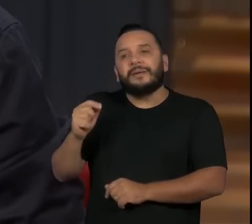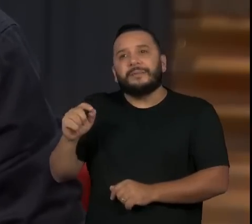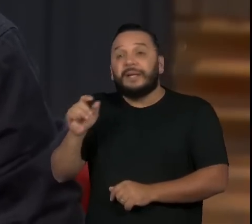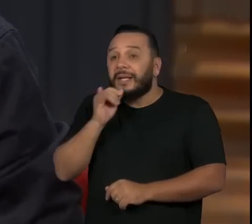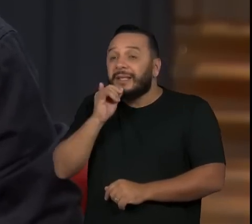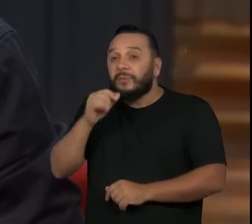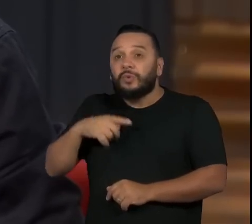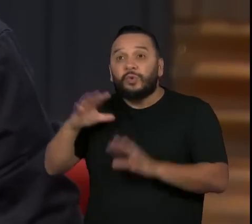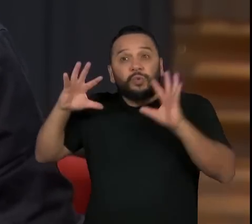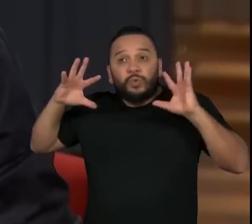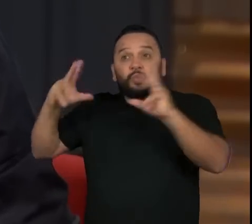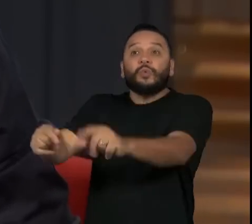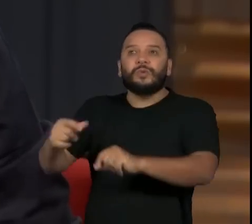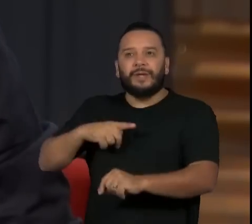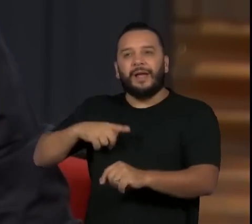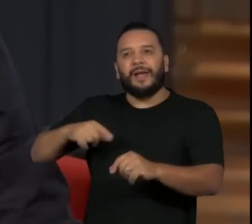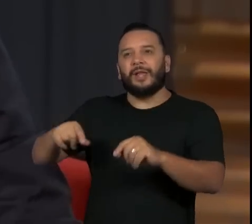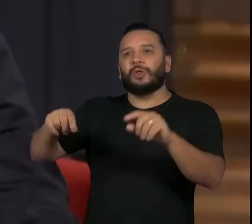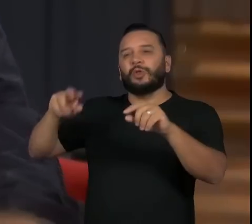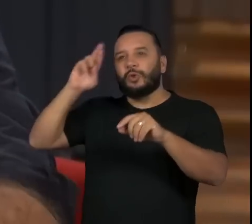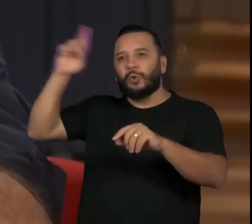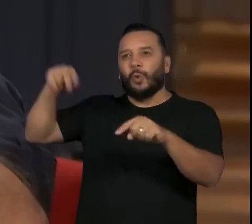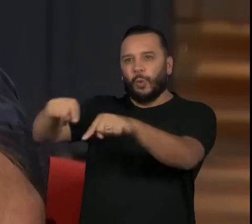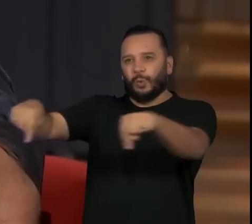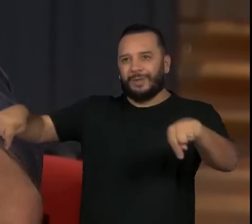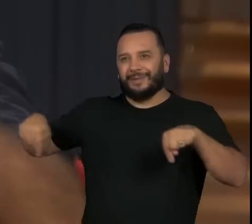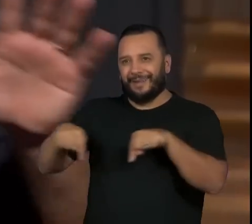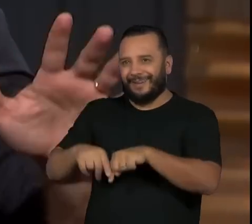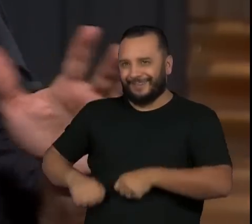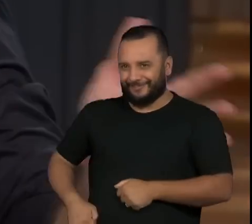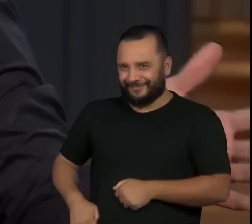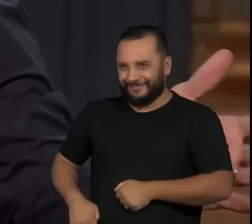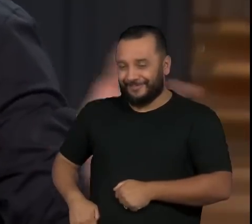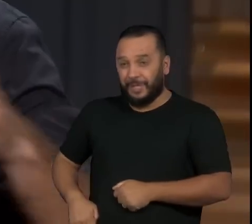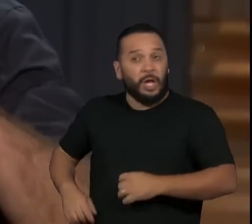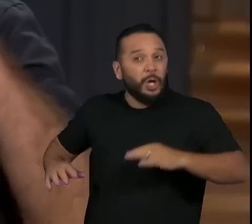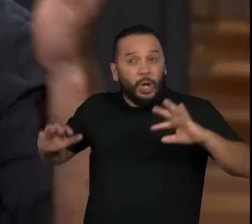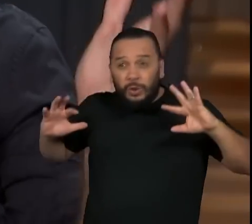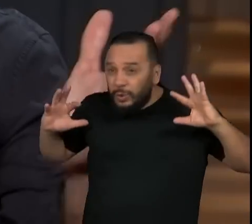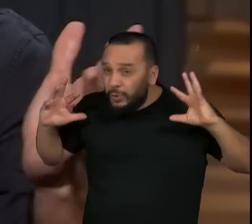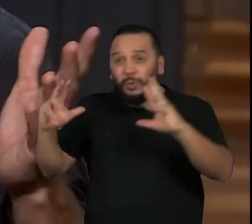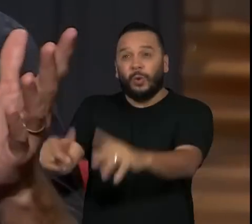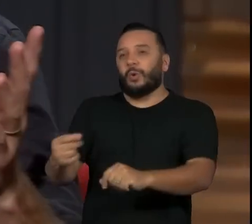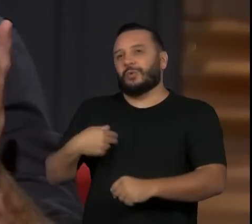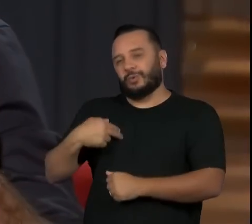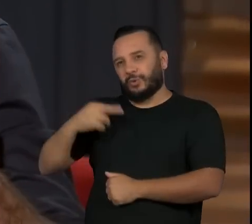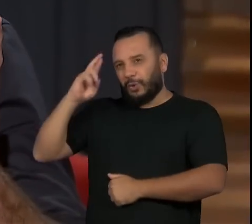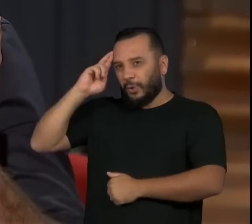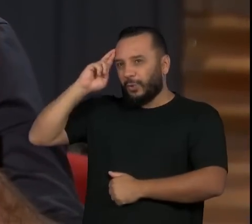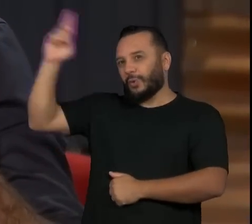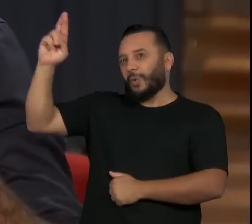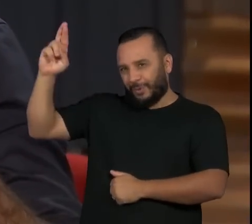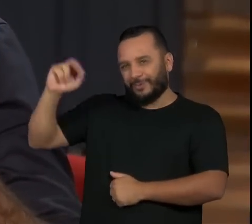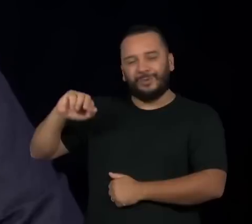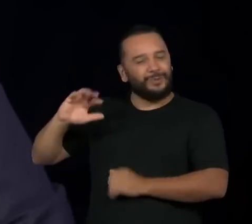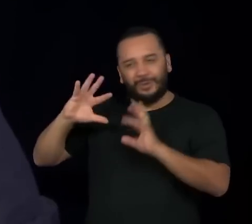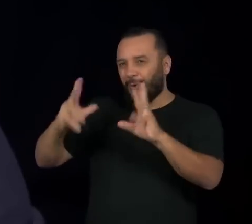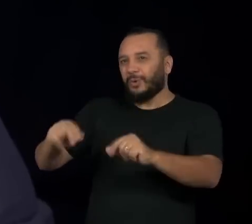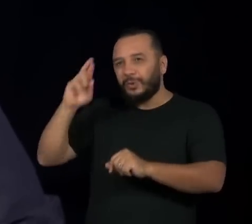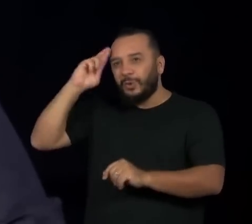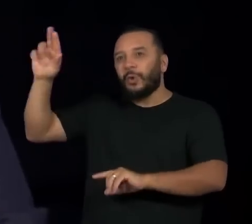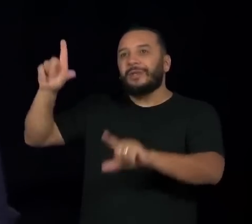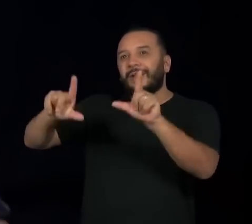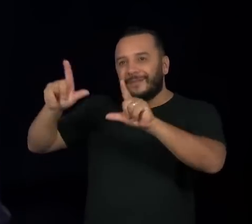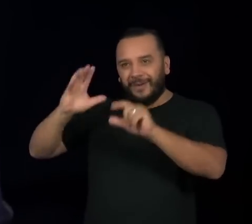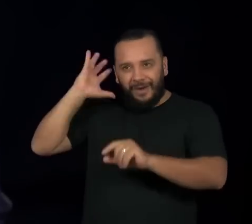quero dois. Eu quero um. Podemos falar de todos eles, não preciso falar os sobrenomes, todo mundo sabe os sobrenomes. Não tem nenhum. Tem